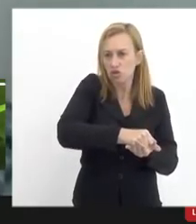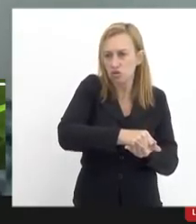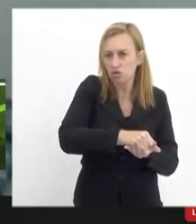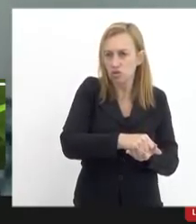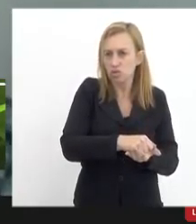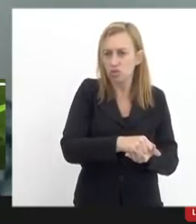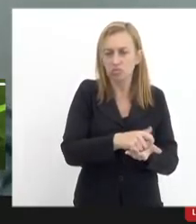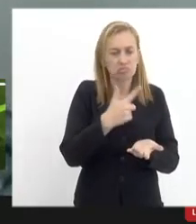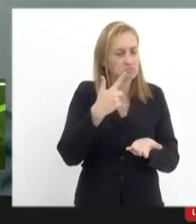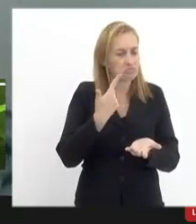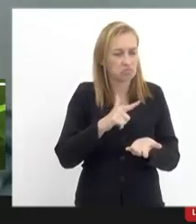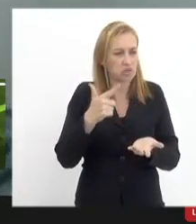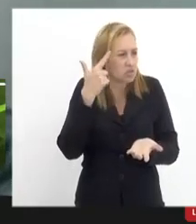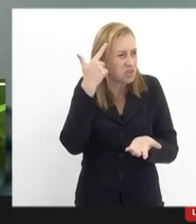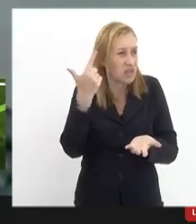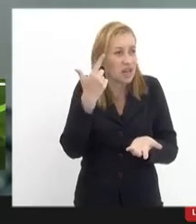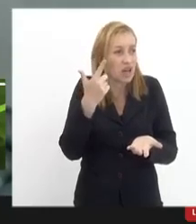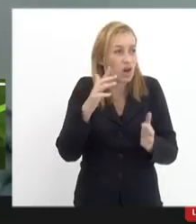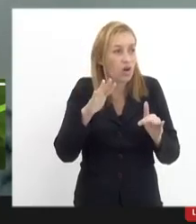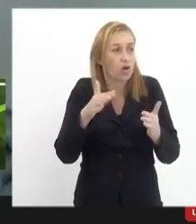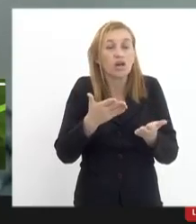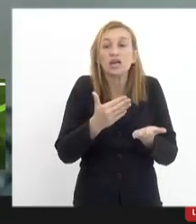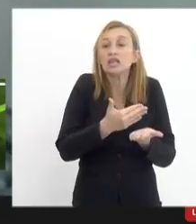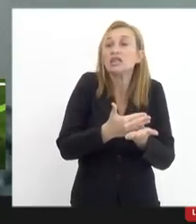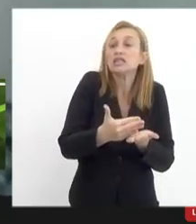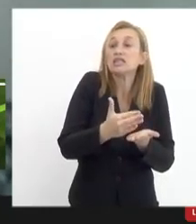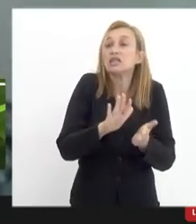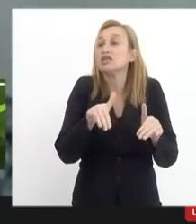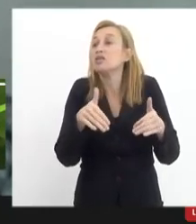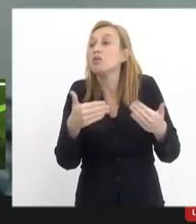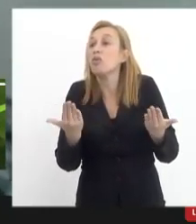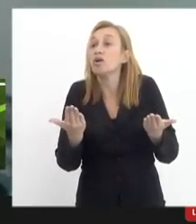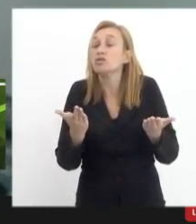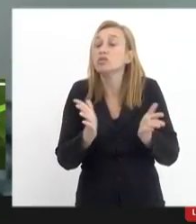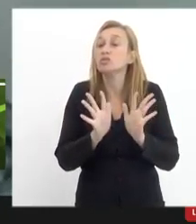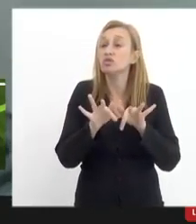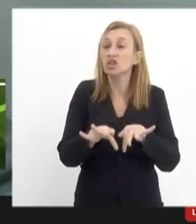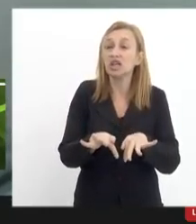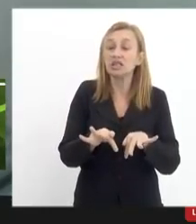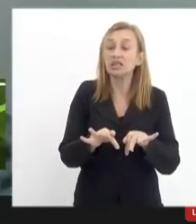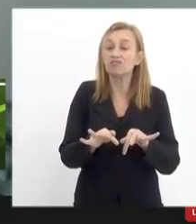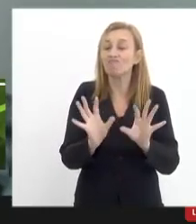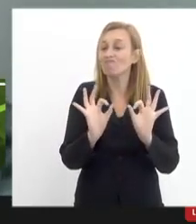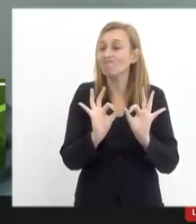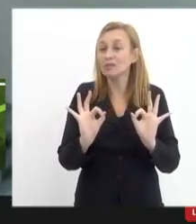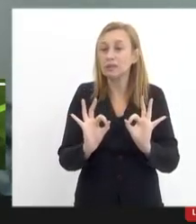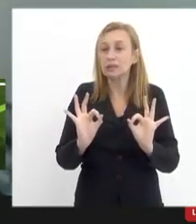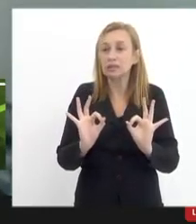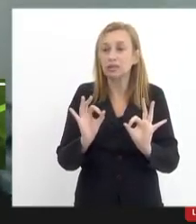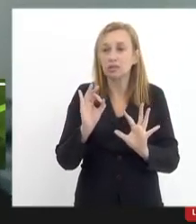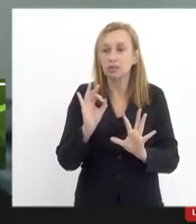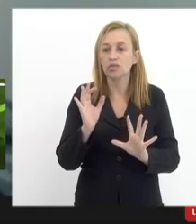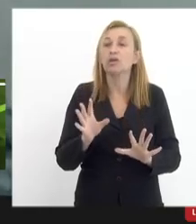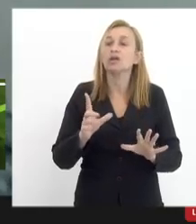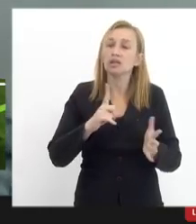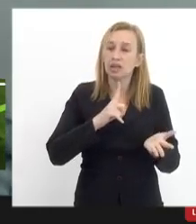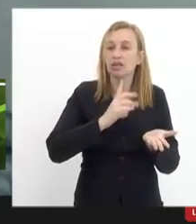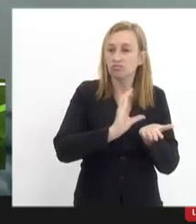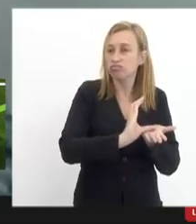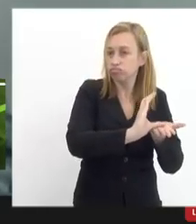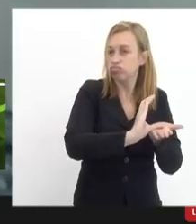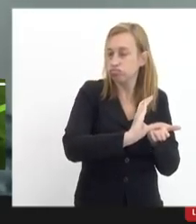temos a menor ideia de quando isso começa, de quando isso termina, porque é óbvio que se envolve recursos,